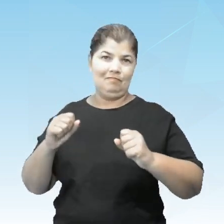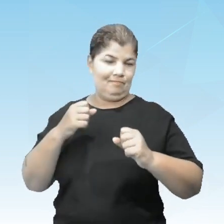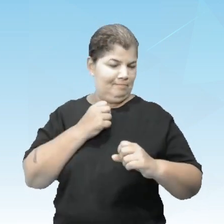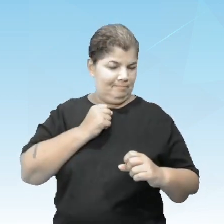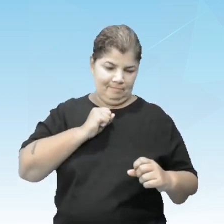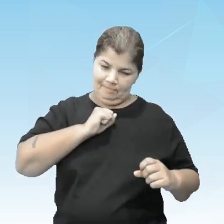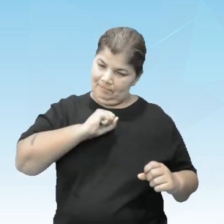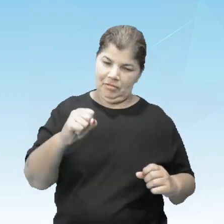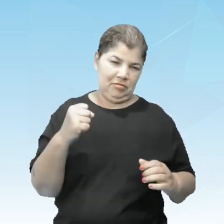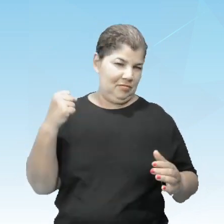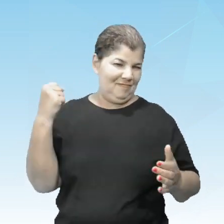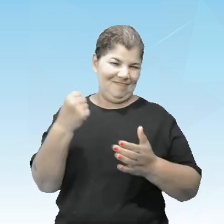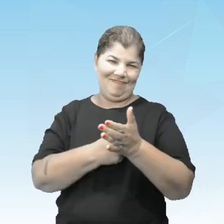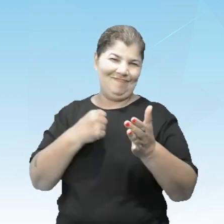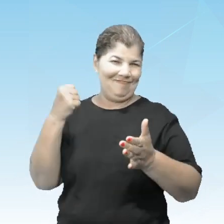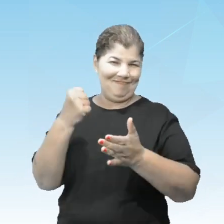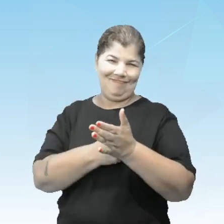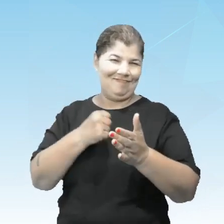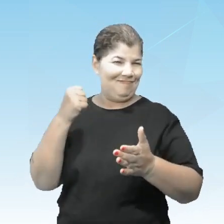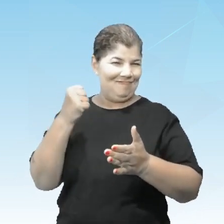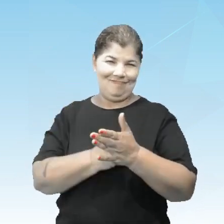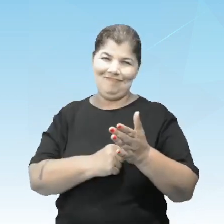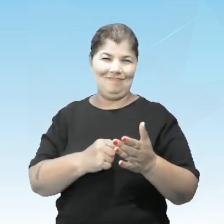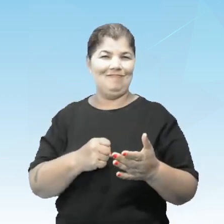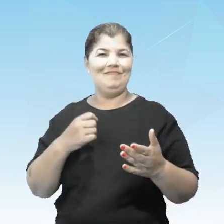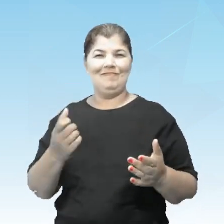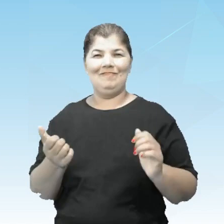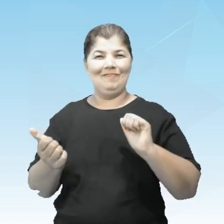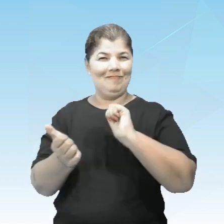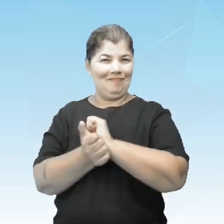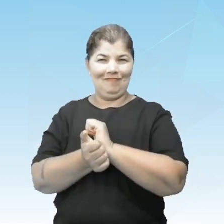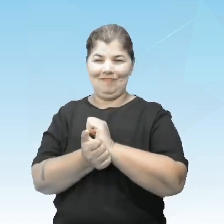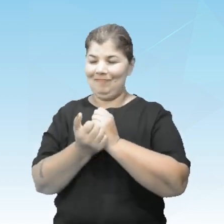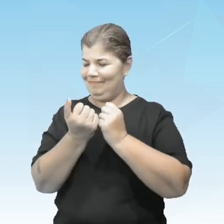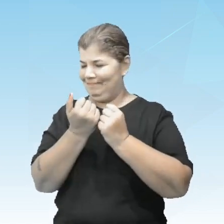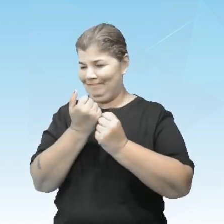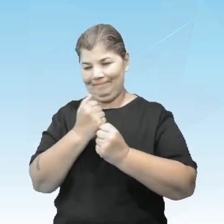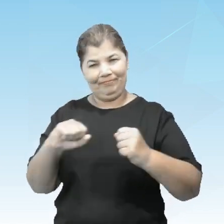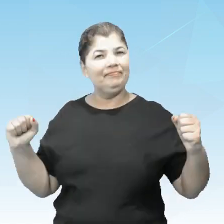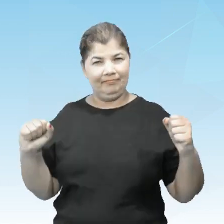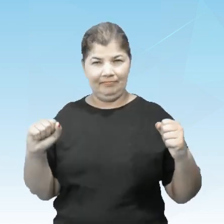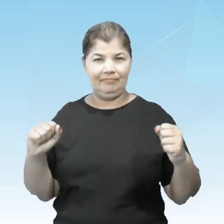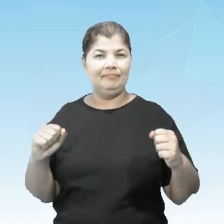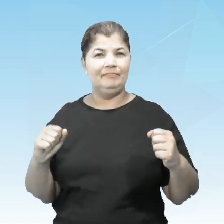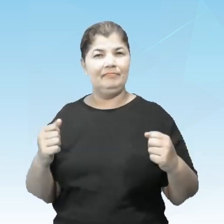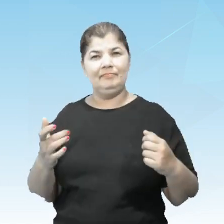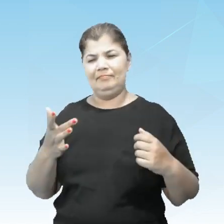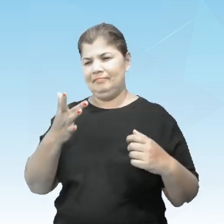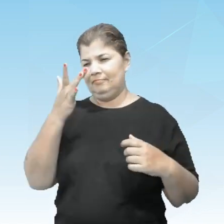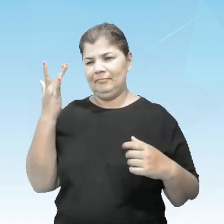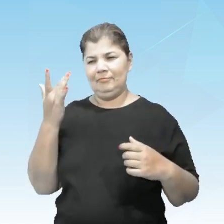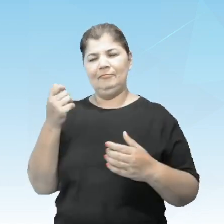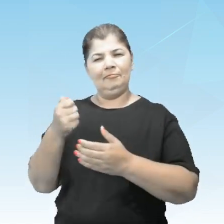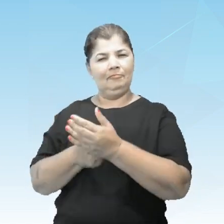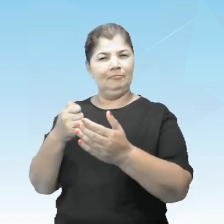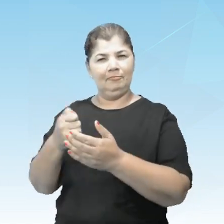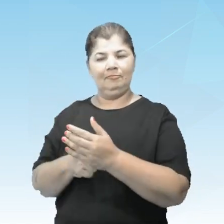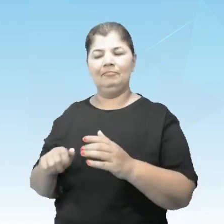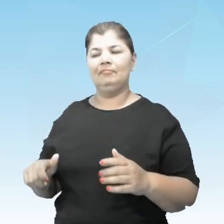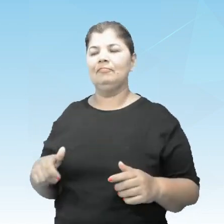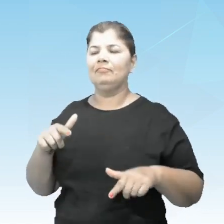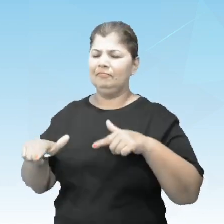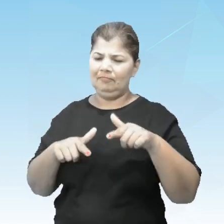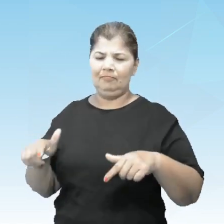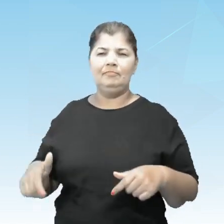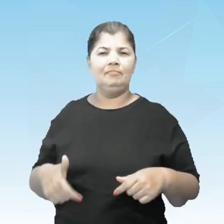um levante, né, escravo de grandes proporções. Os rebeldes exigiam o quê? Melhores condições